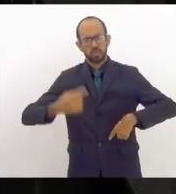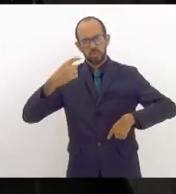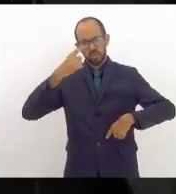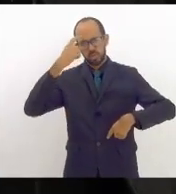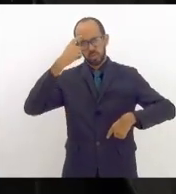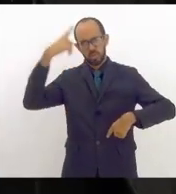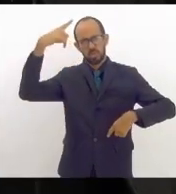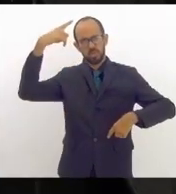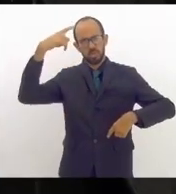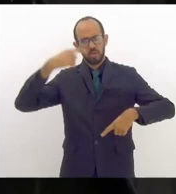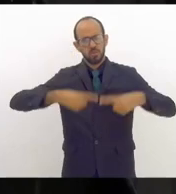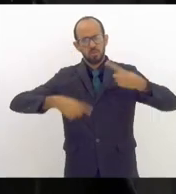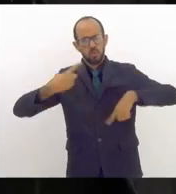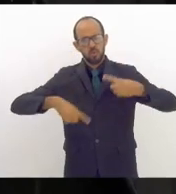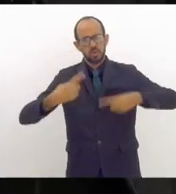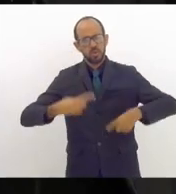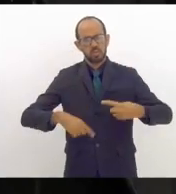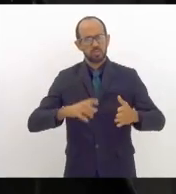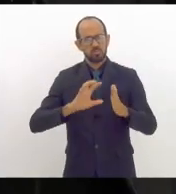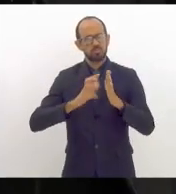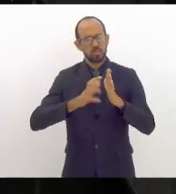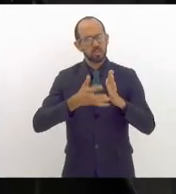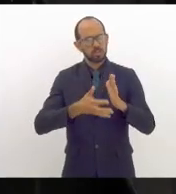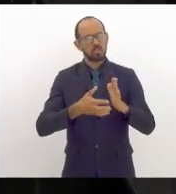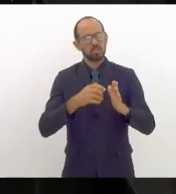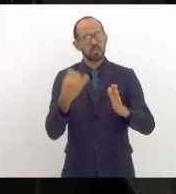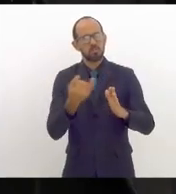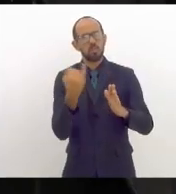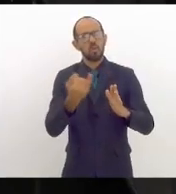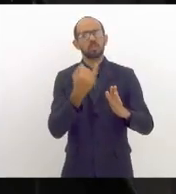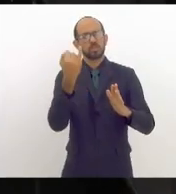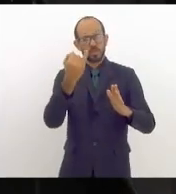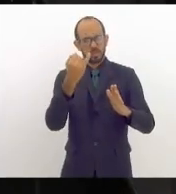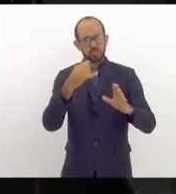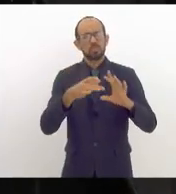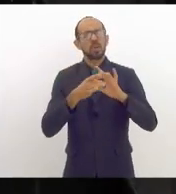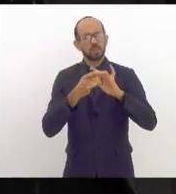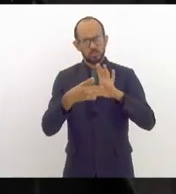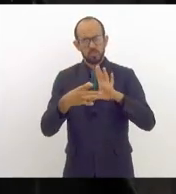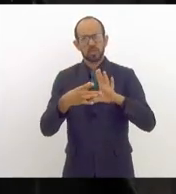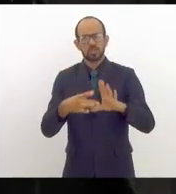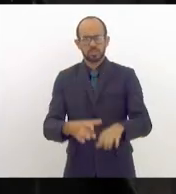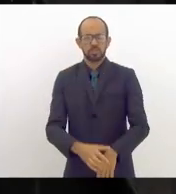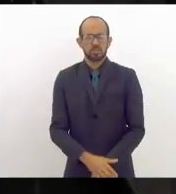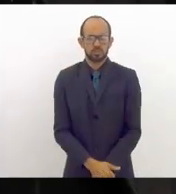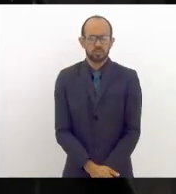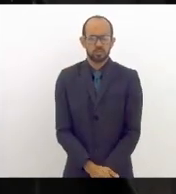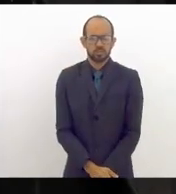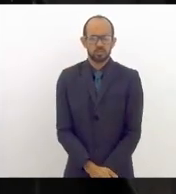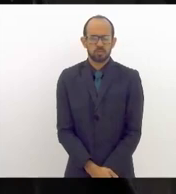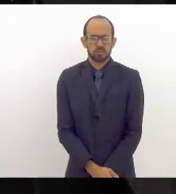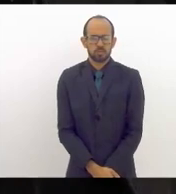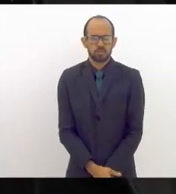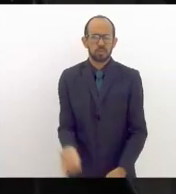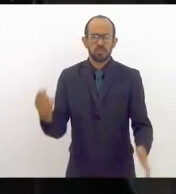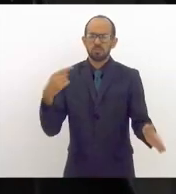político partidária que é saudável e necessária a democracia alguém aqui falou